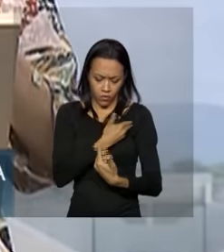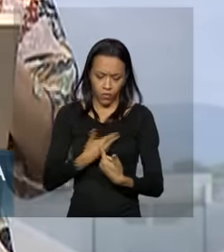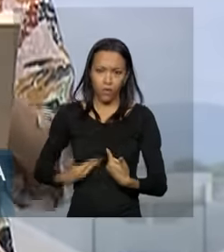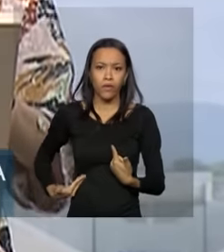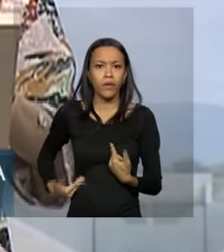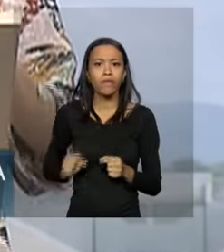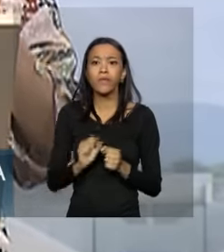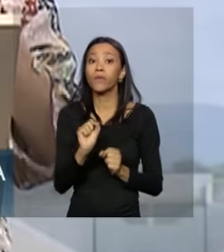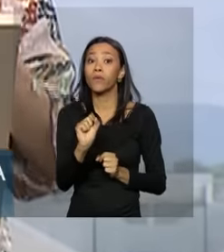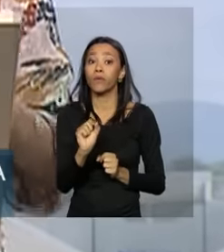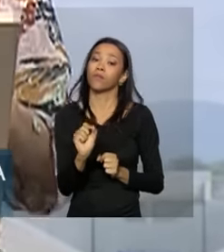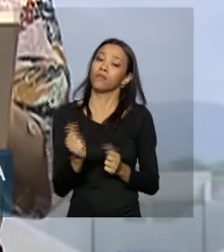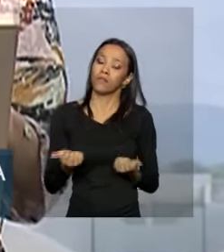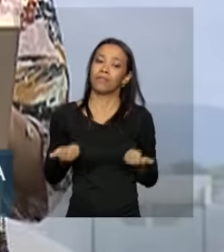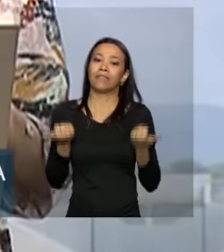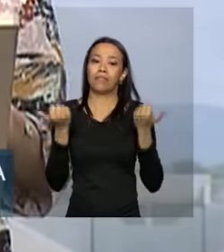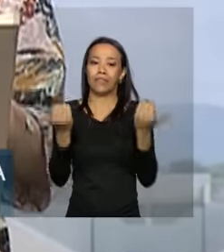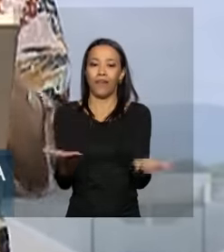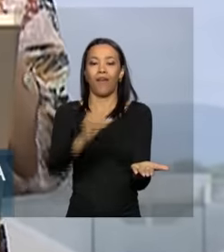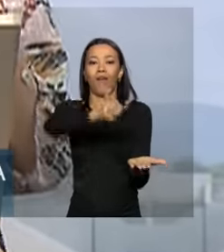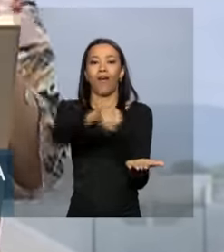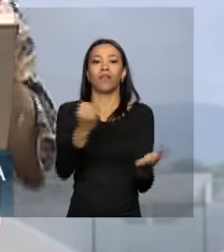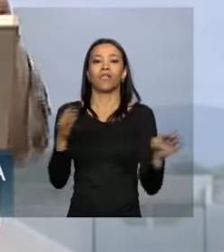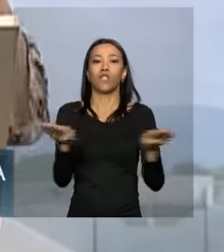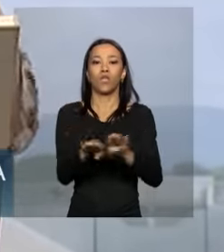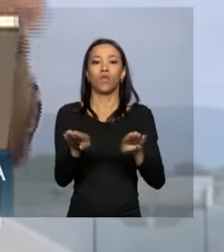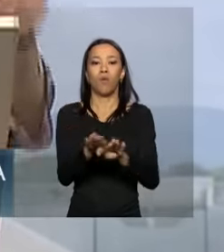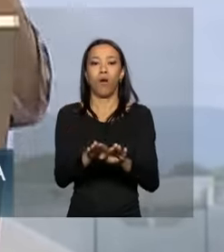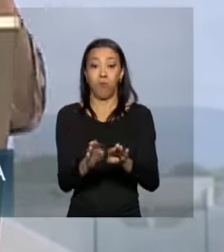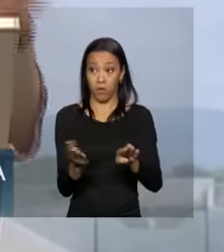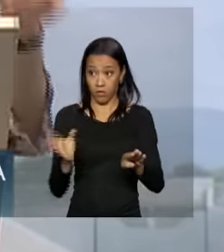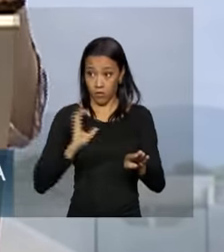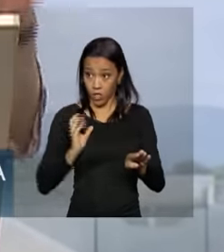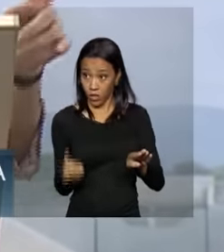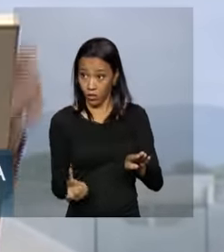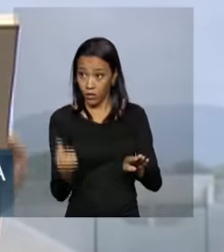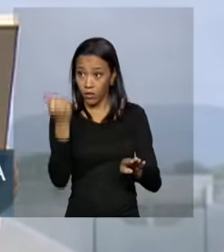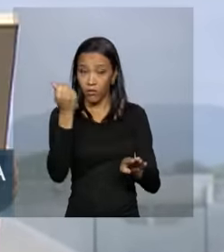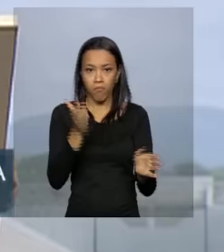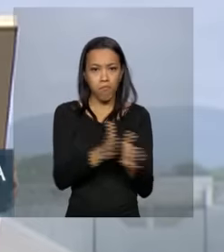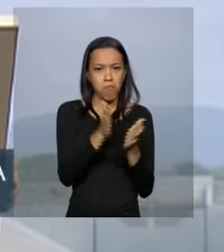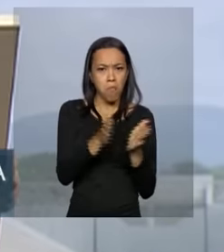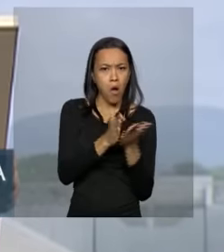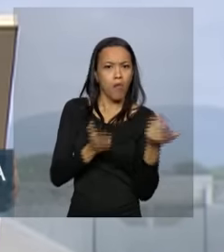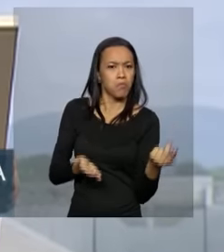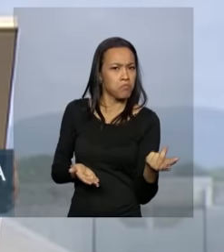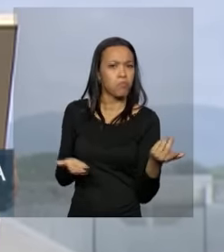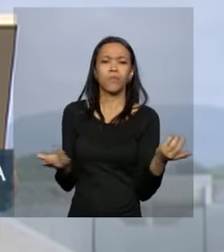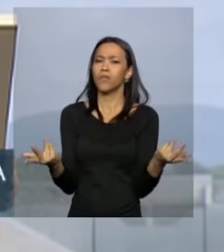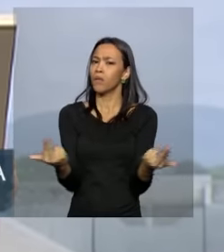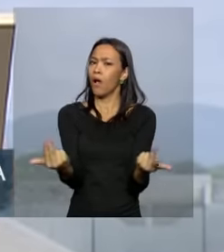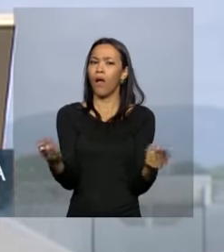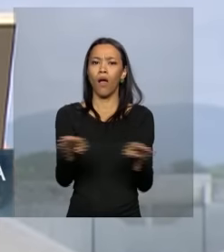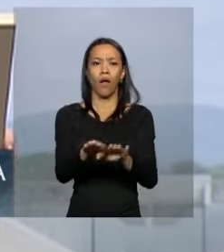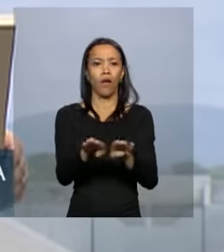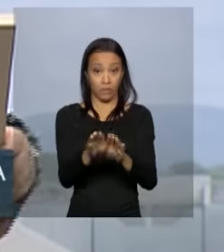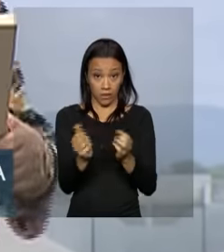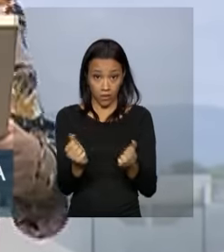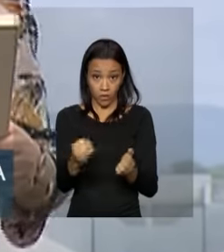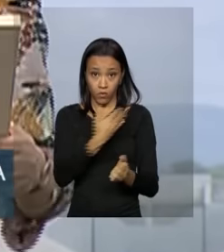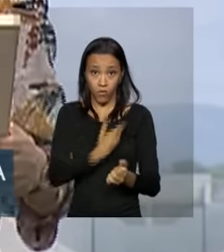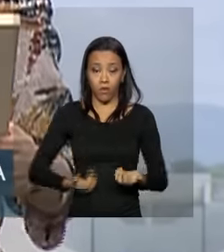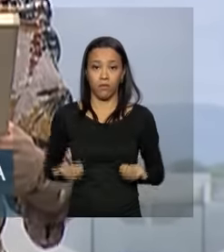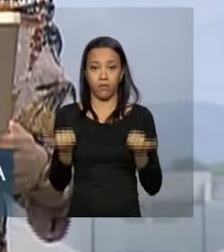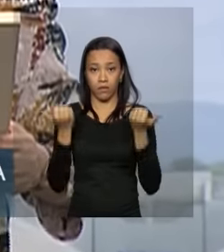Dar oportunidades iguais. Se ele deve dar oportunidades iguais para as pessoas, eu